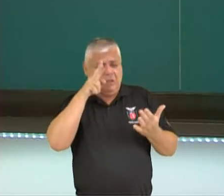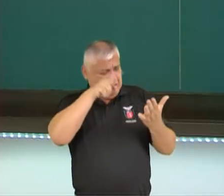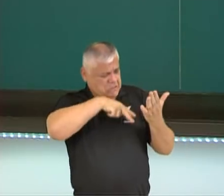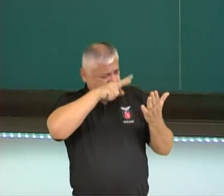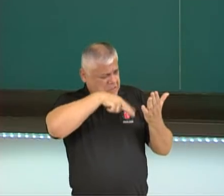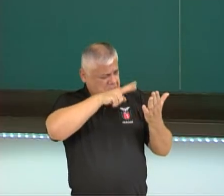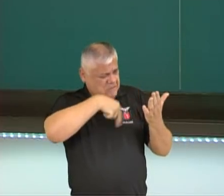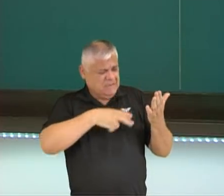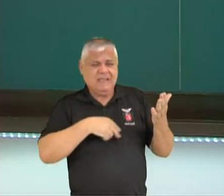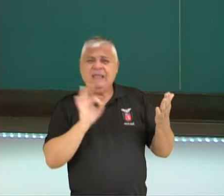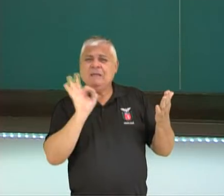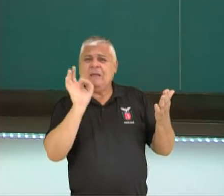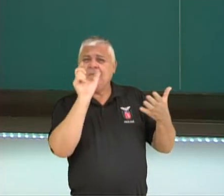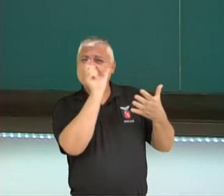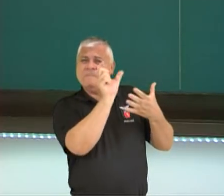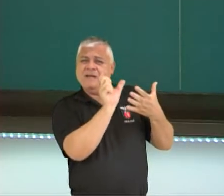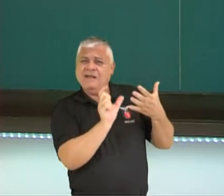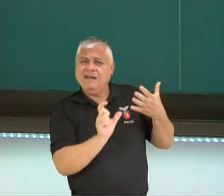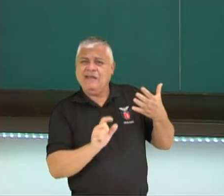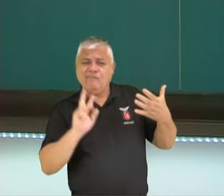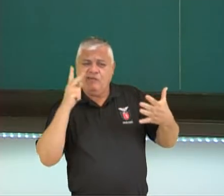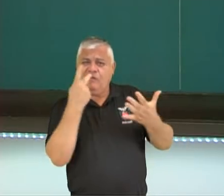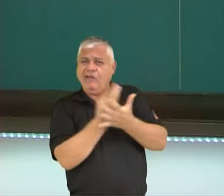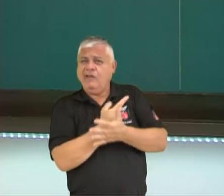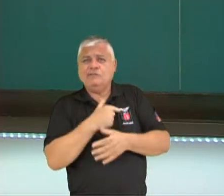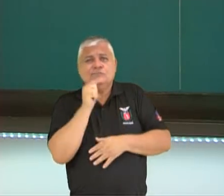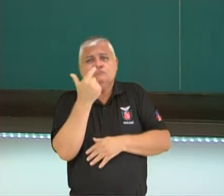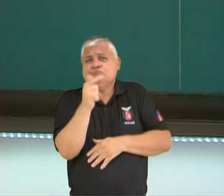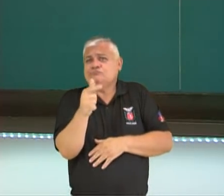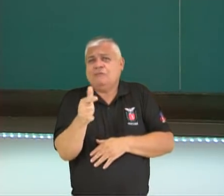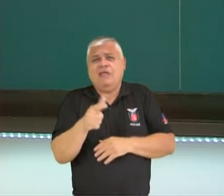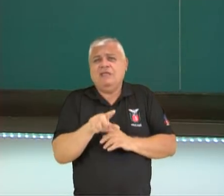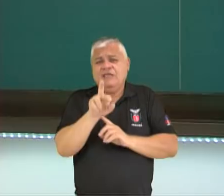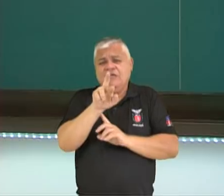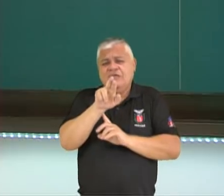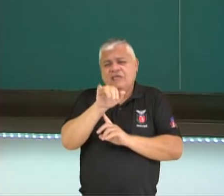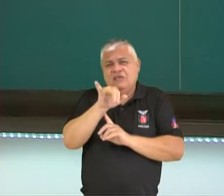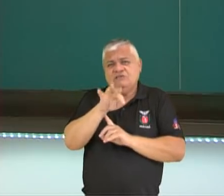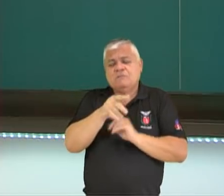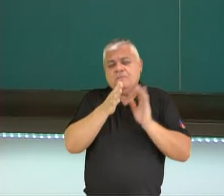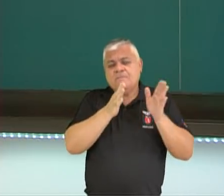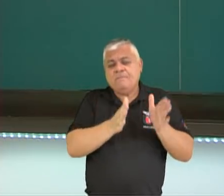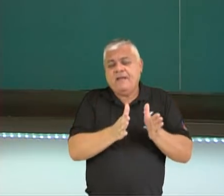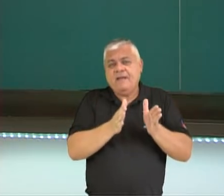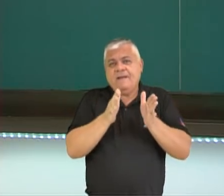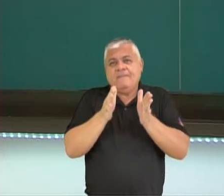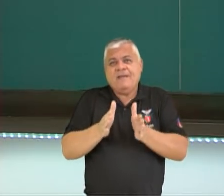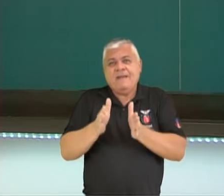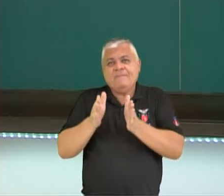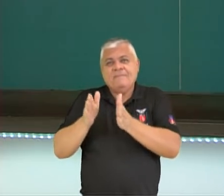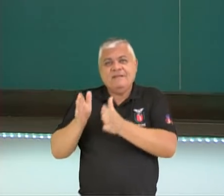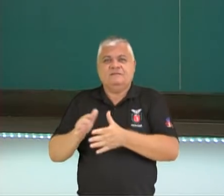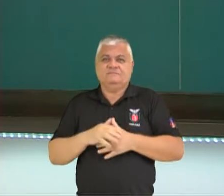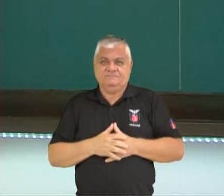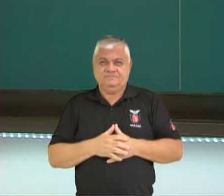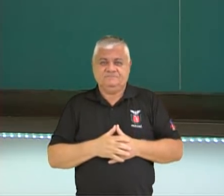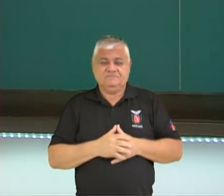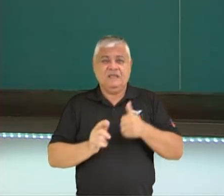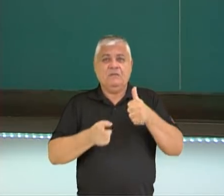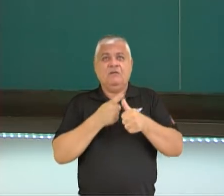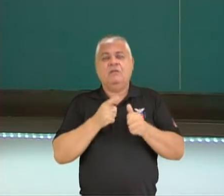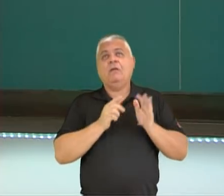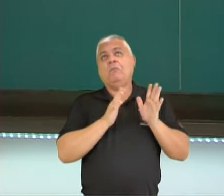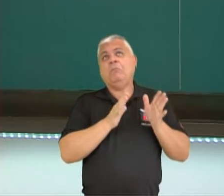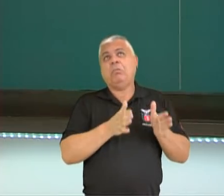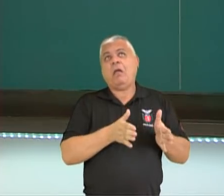as palavrinhas bem direitinho não consigo ter ritmo na leitura e não consigo interpretar a leitura você percebeu que naquela leitura